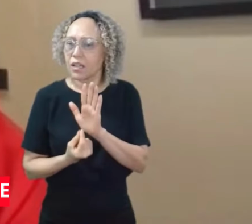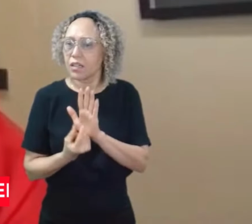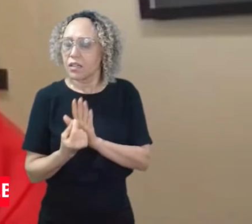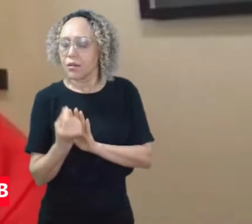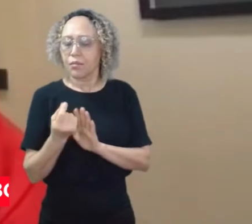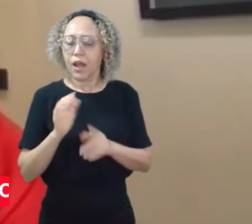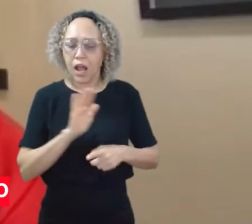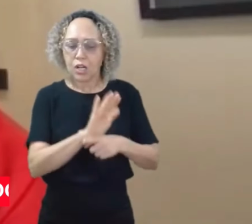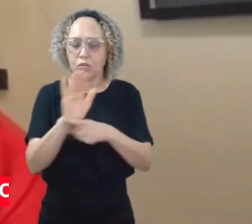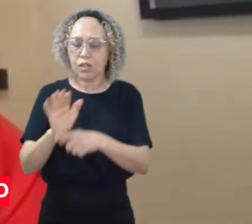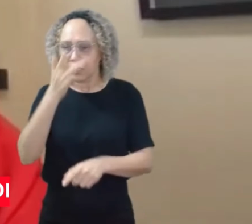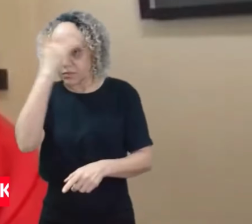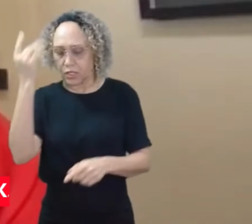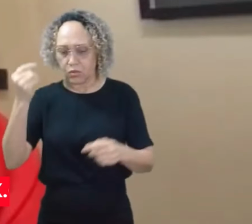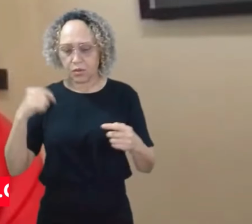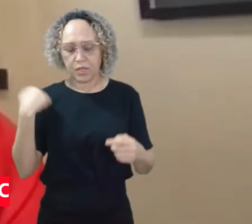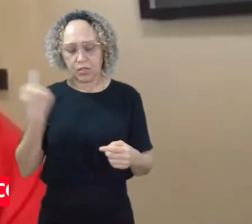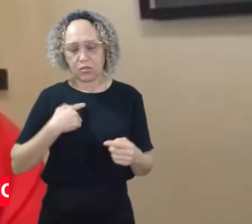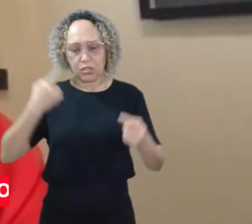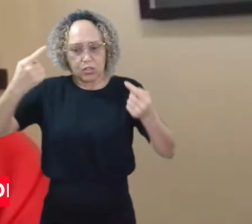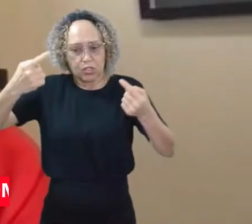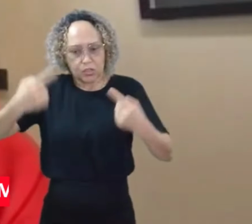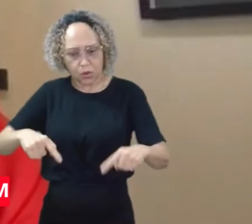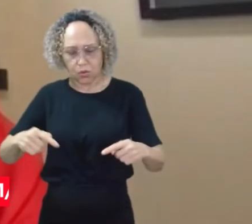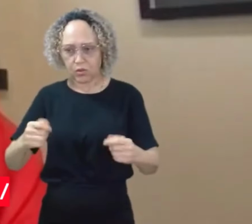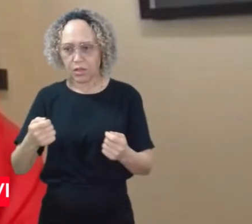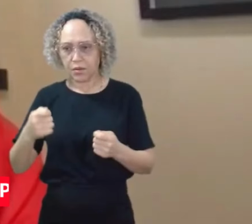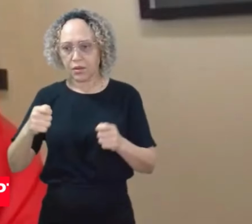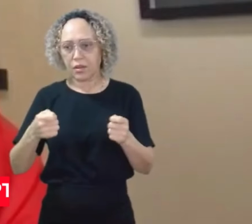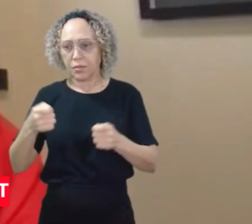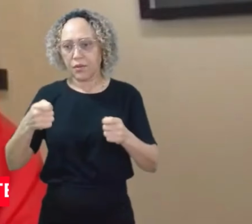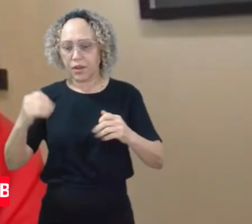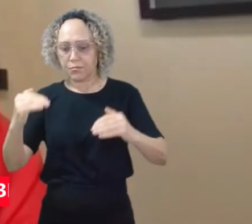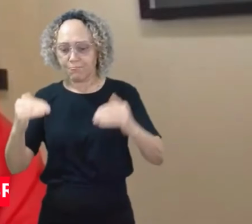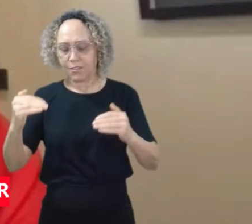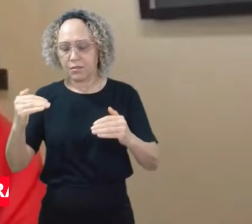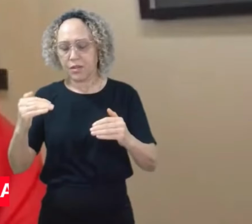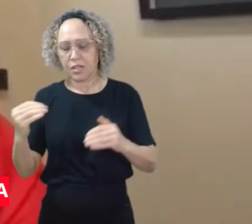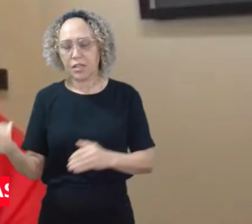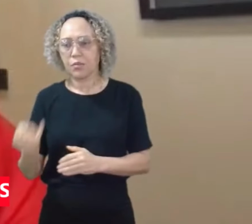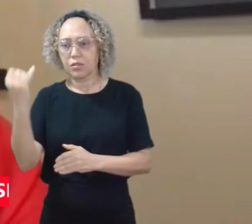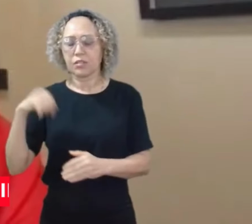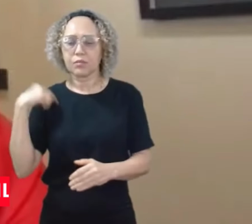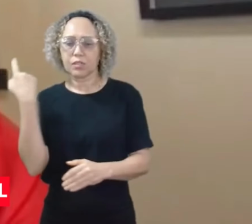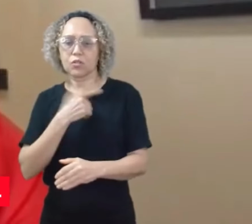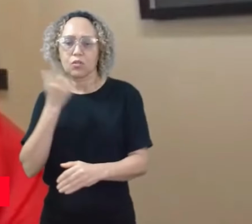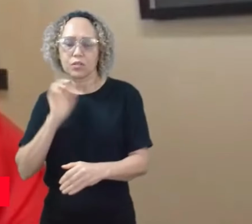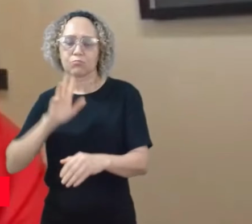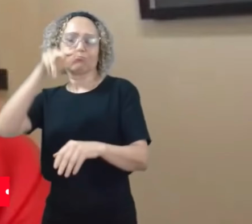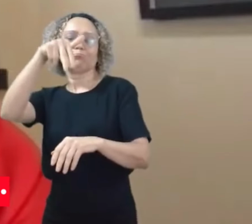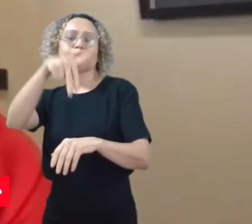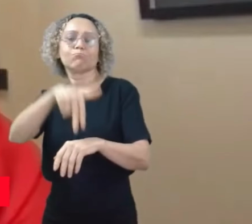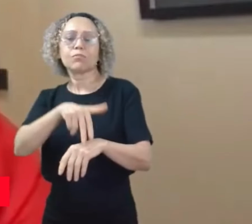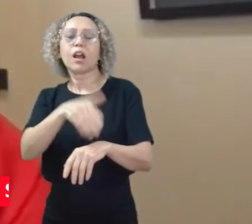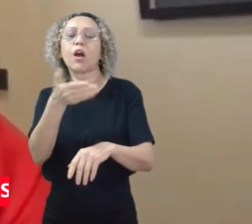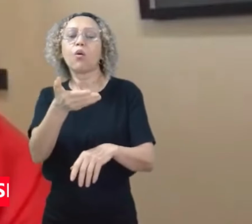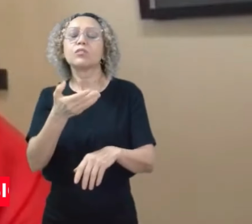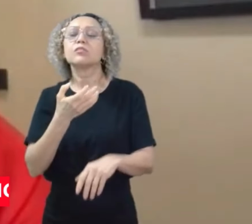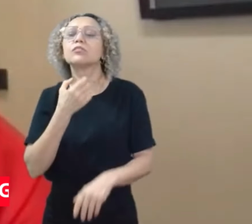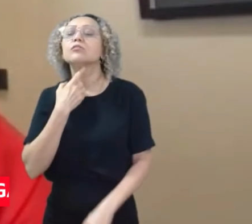disputa de uma forma pelo menos mais equilibrada é fundamental para a gente poder chegar onde a gente quer chegar. Então, para mim foi uma questão